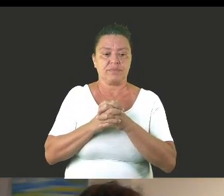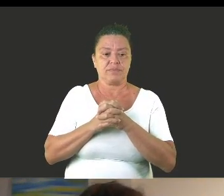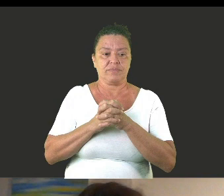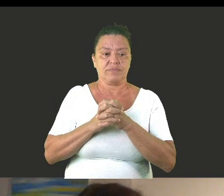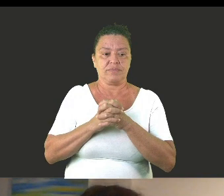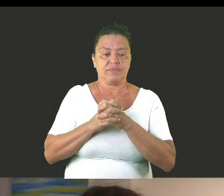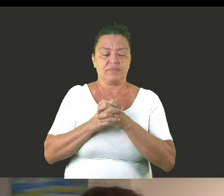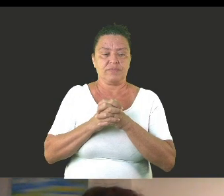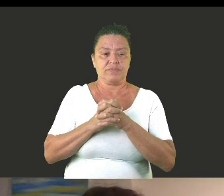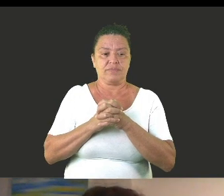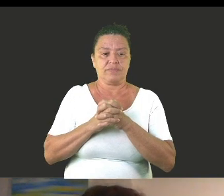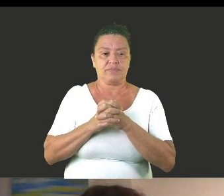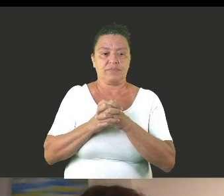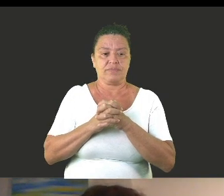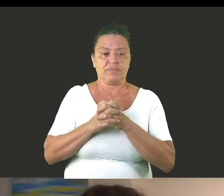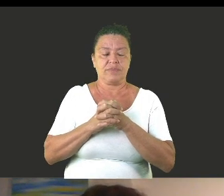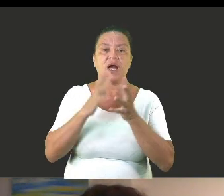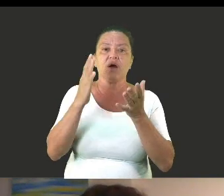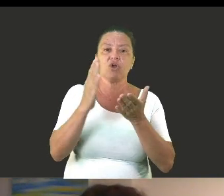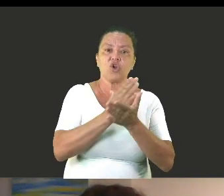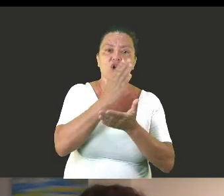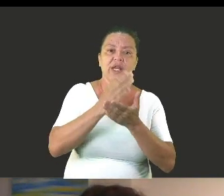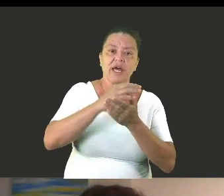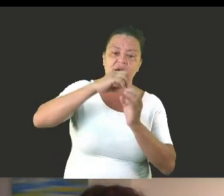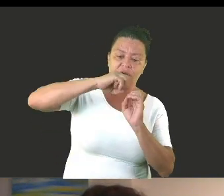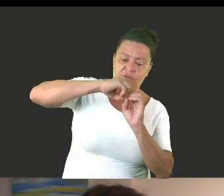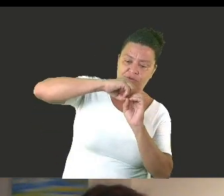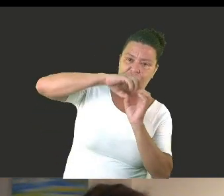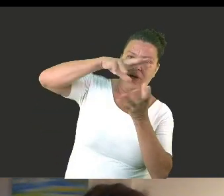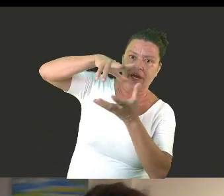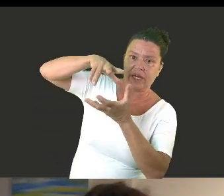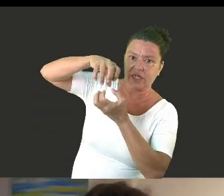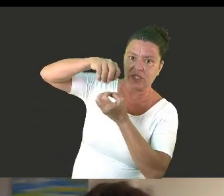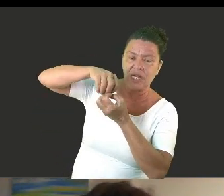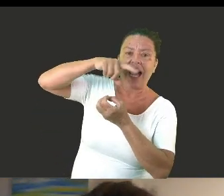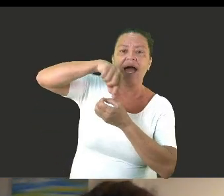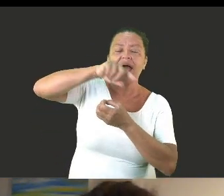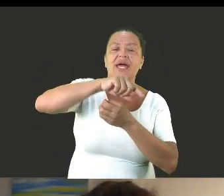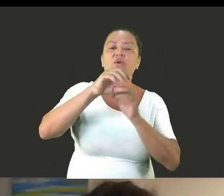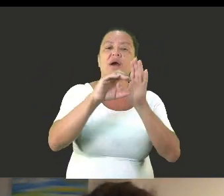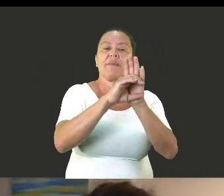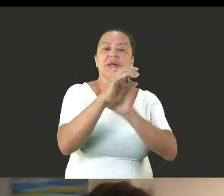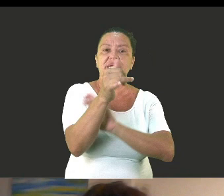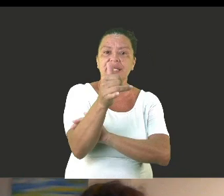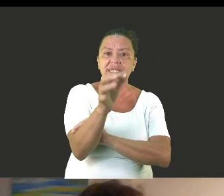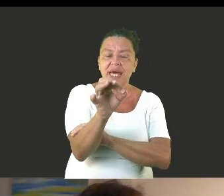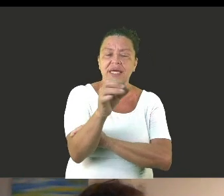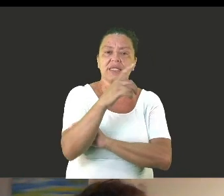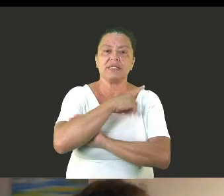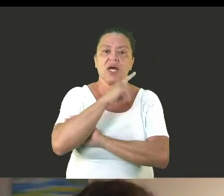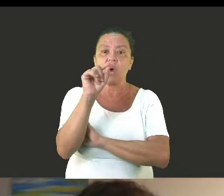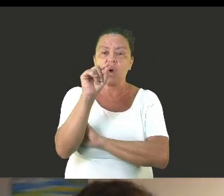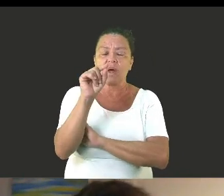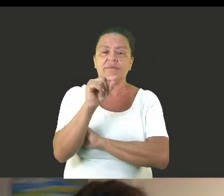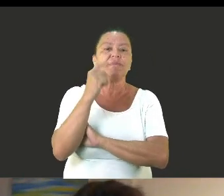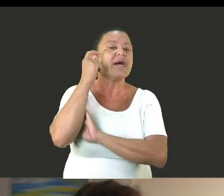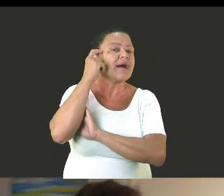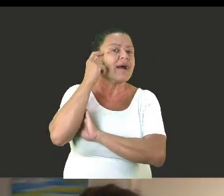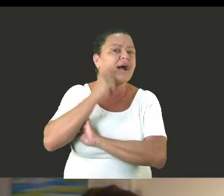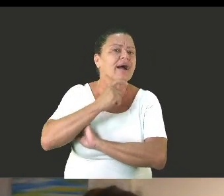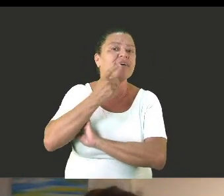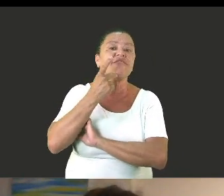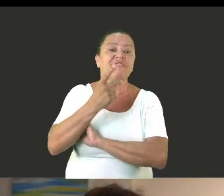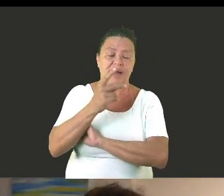no livro A Gênese, no capítulo 10 da Gênese, Kardec comenta